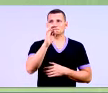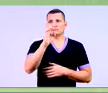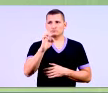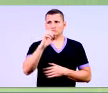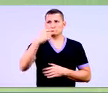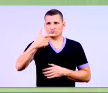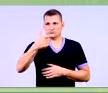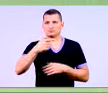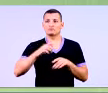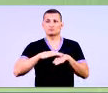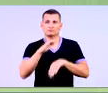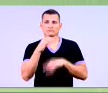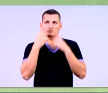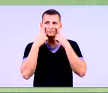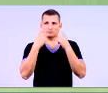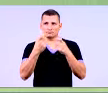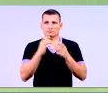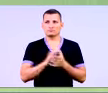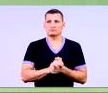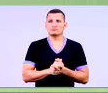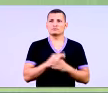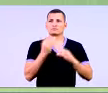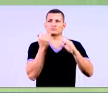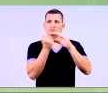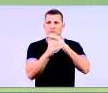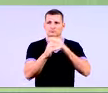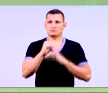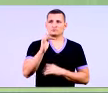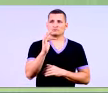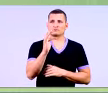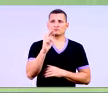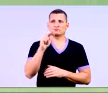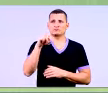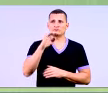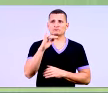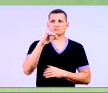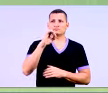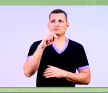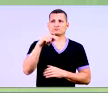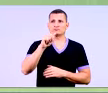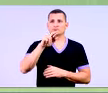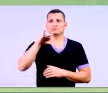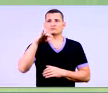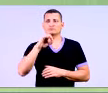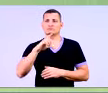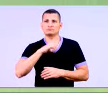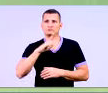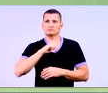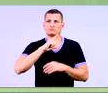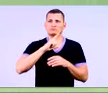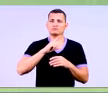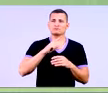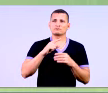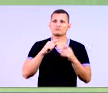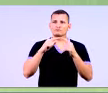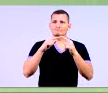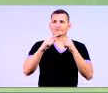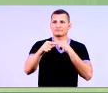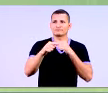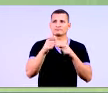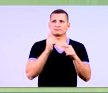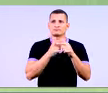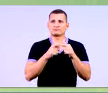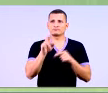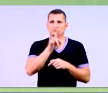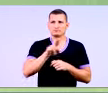funcionário olha aqui eu tenho uma irregularidade aqui o nome inválido por conta do uso